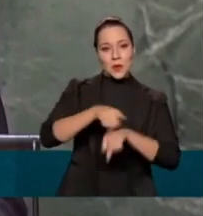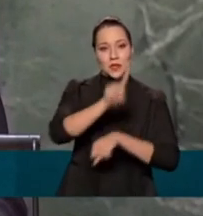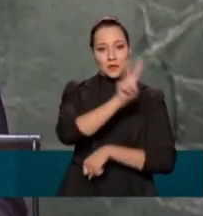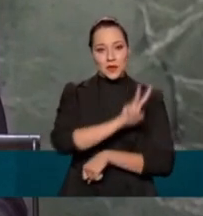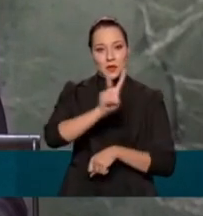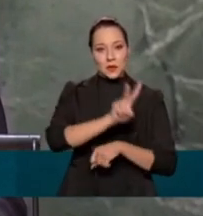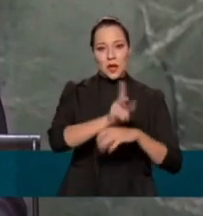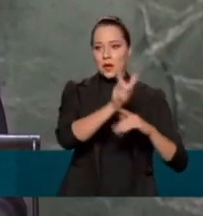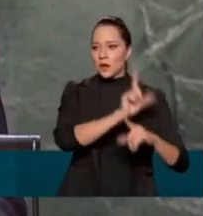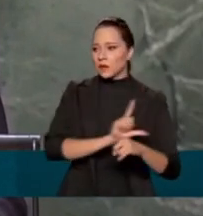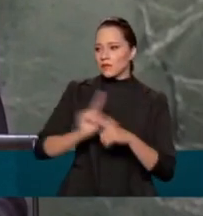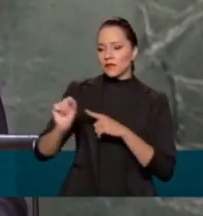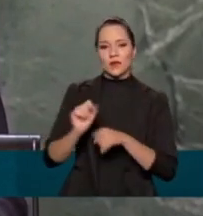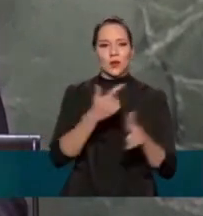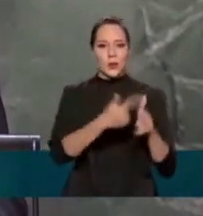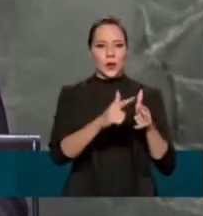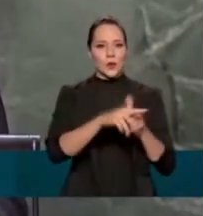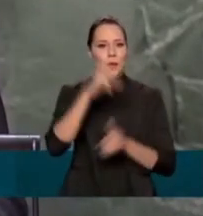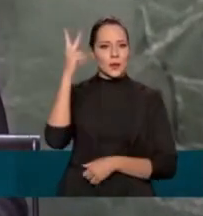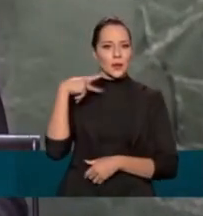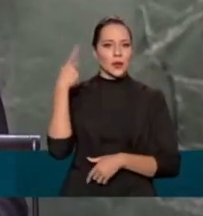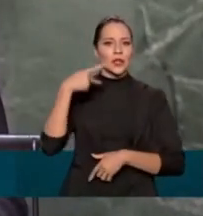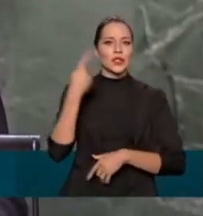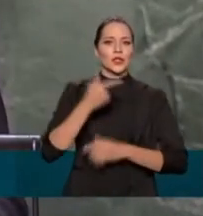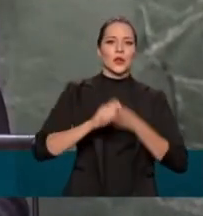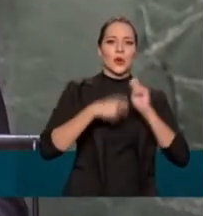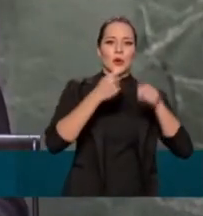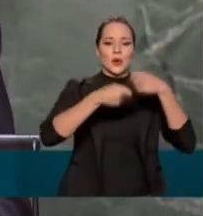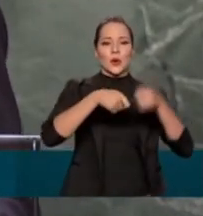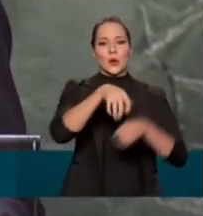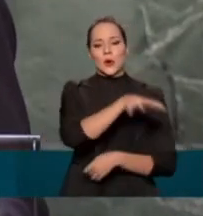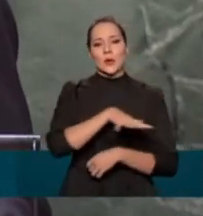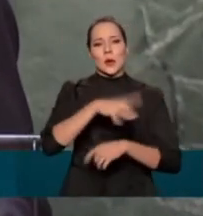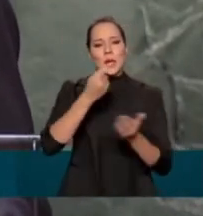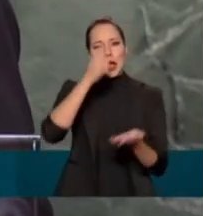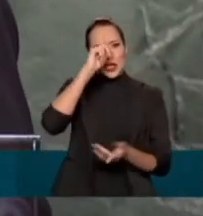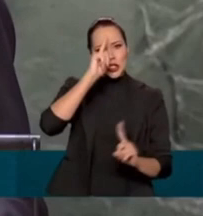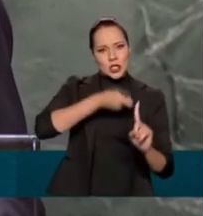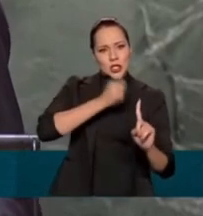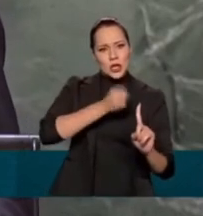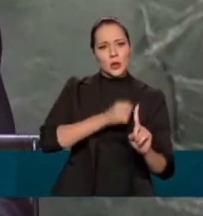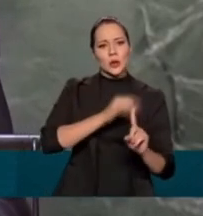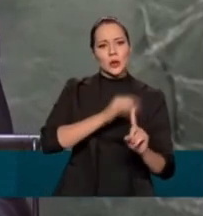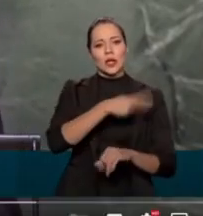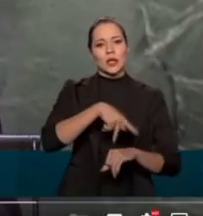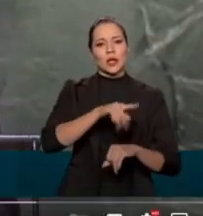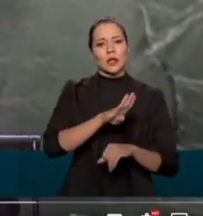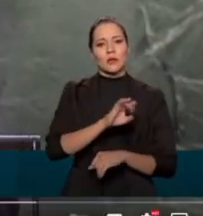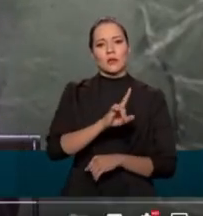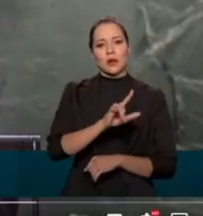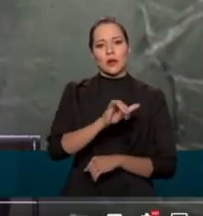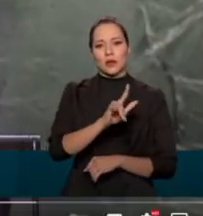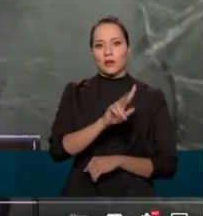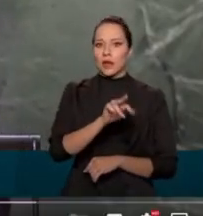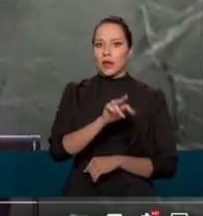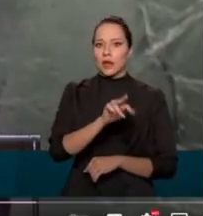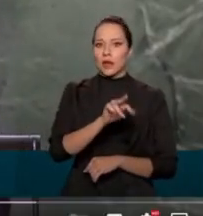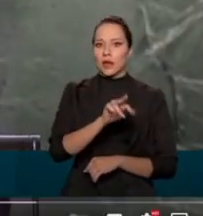deslocadas devido à crise político-econômica gerada pela ditadura bolivariana é